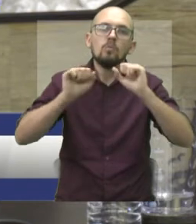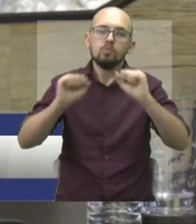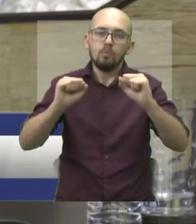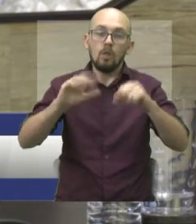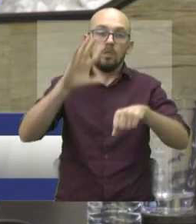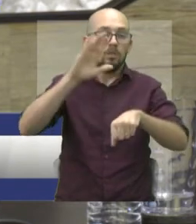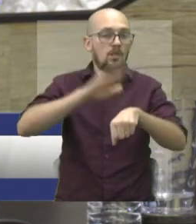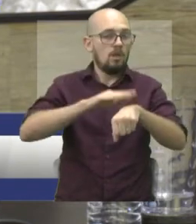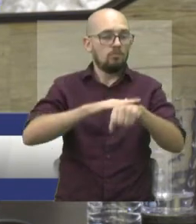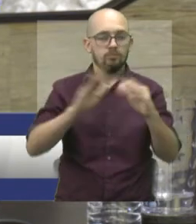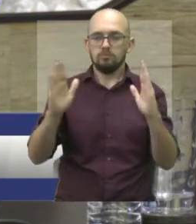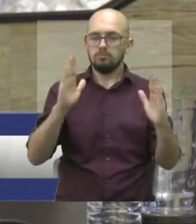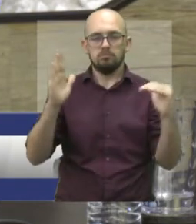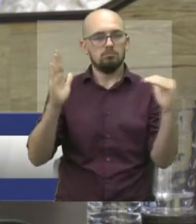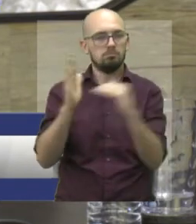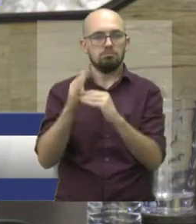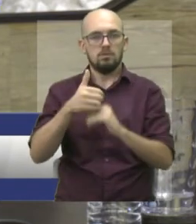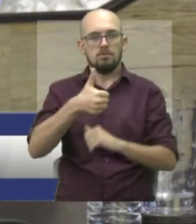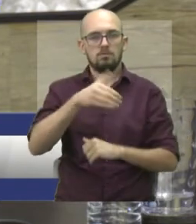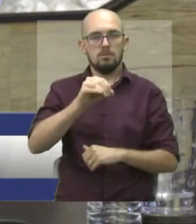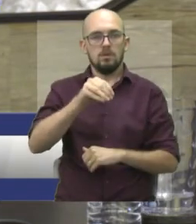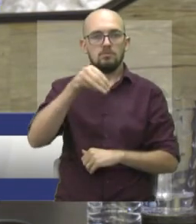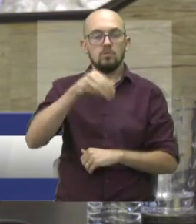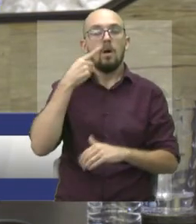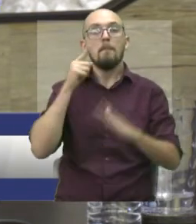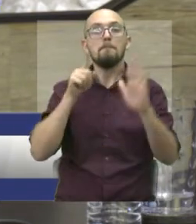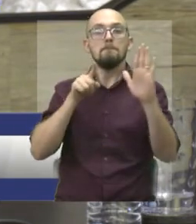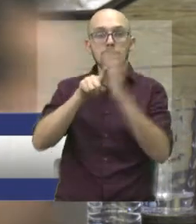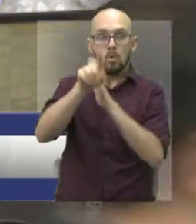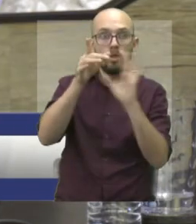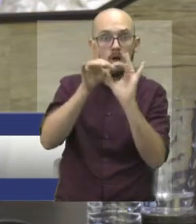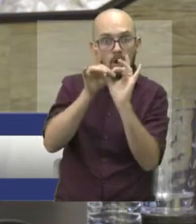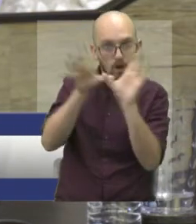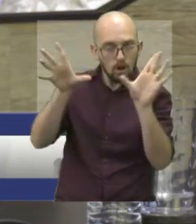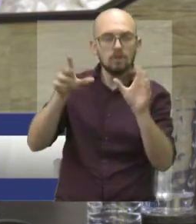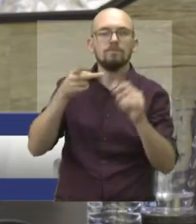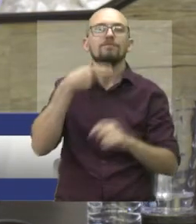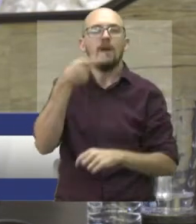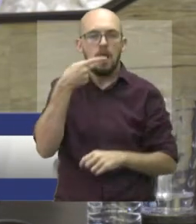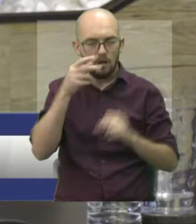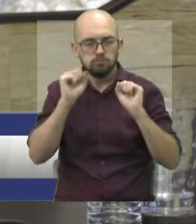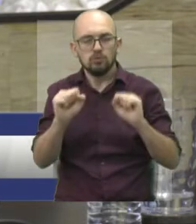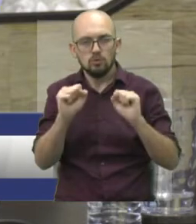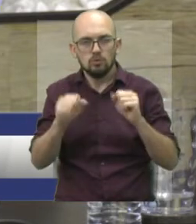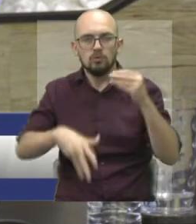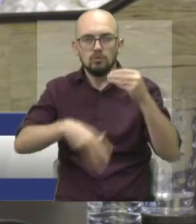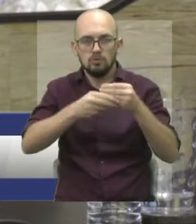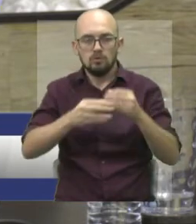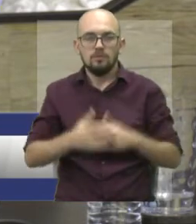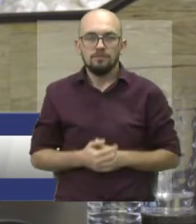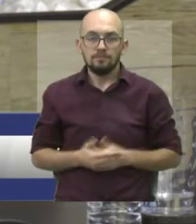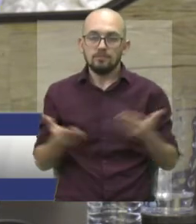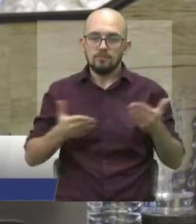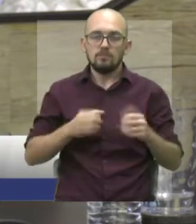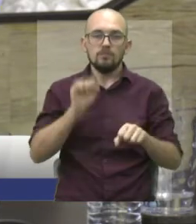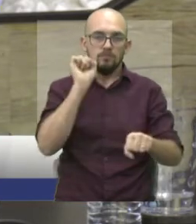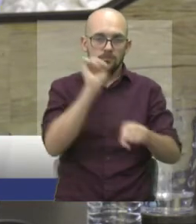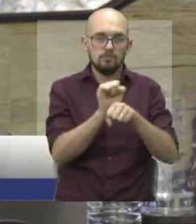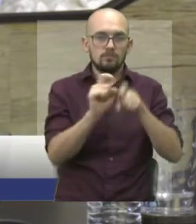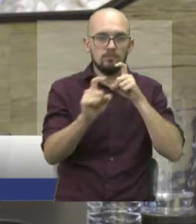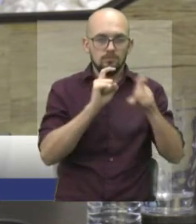período, desde que estes concedam o aparte. A sessão está suspensa.